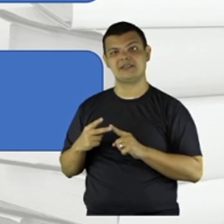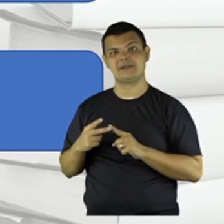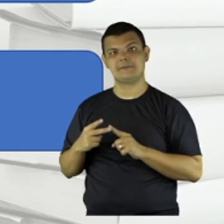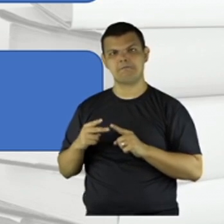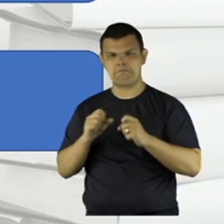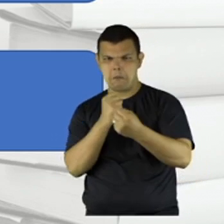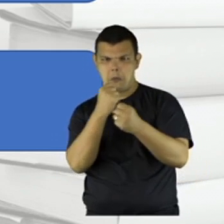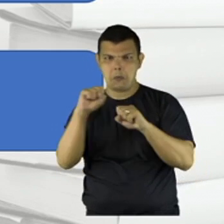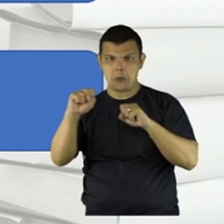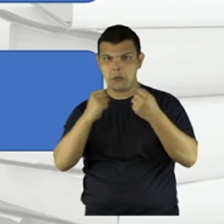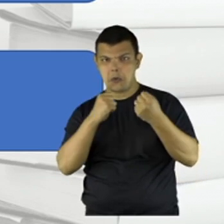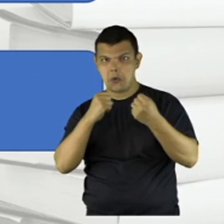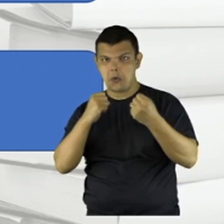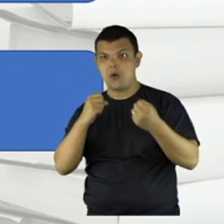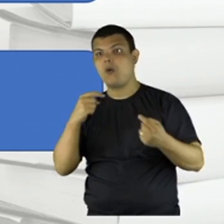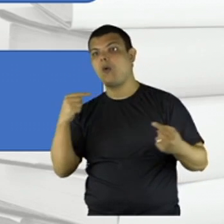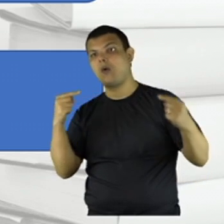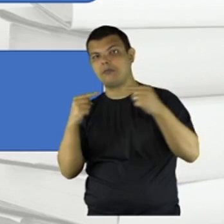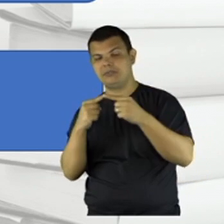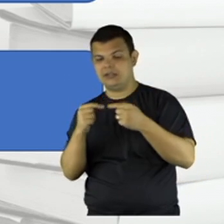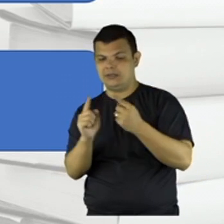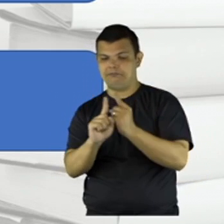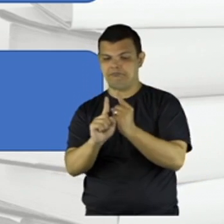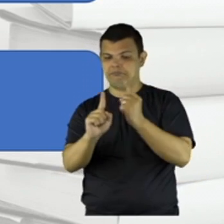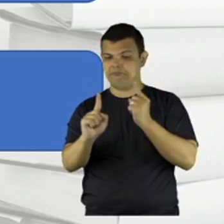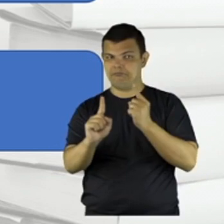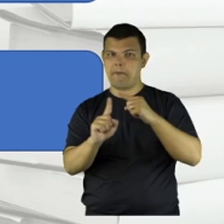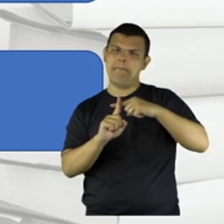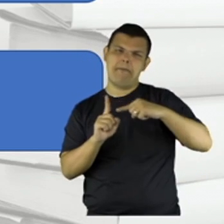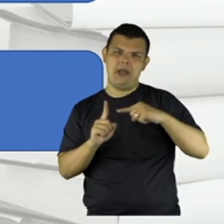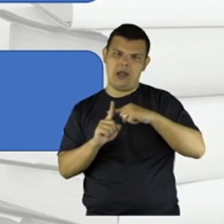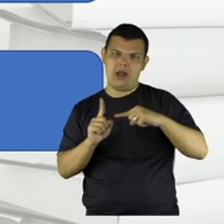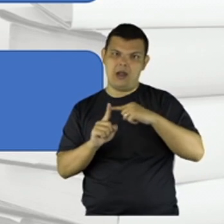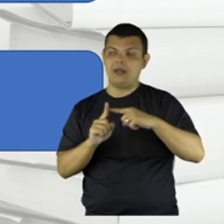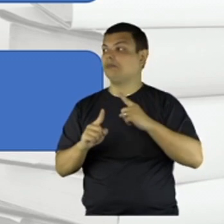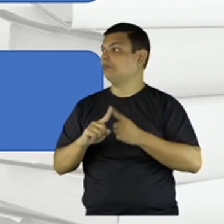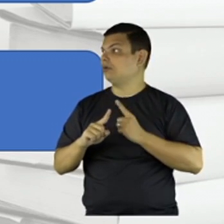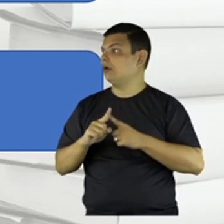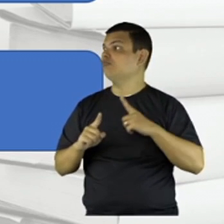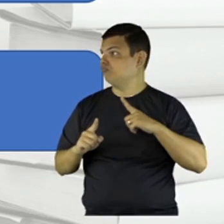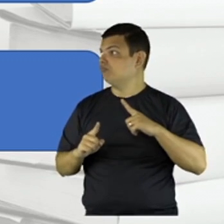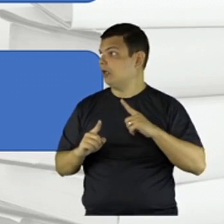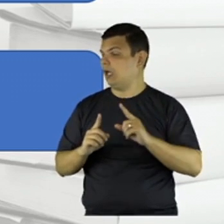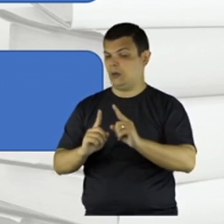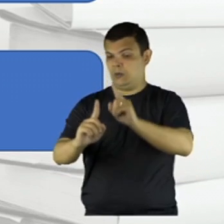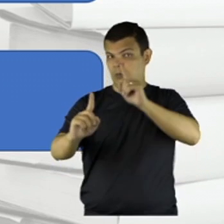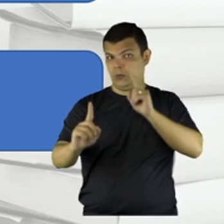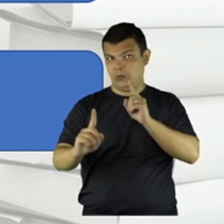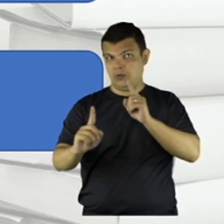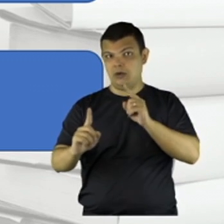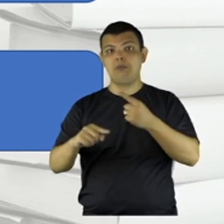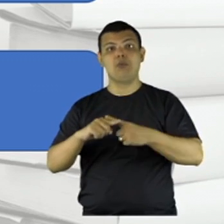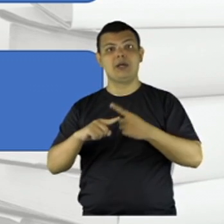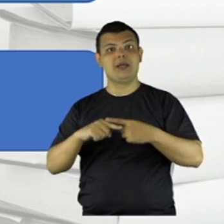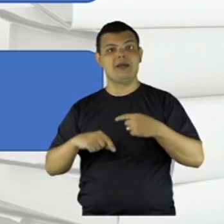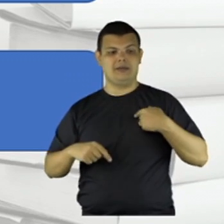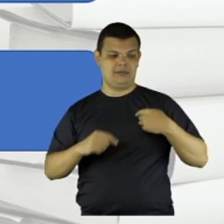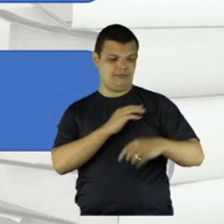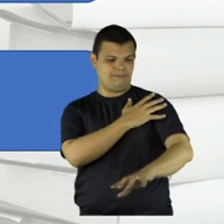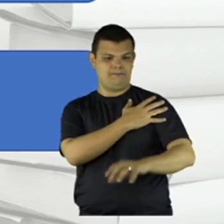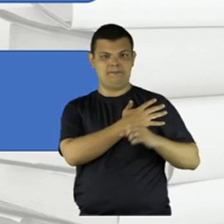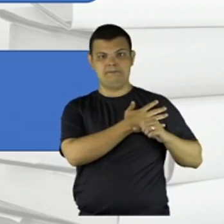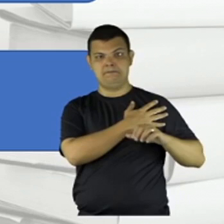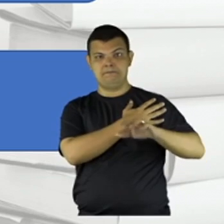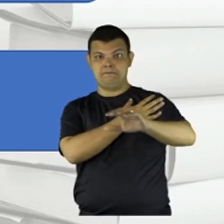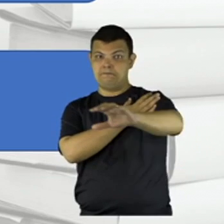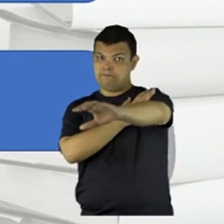se relacionam com as lutas de média distância, porque você tem um afastamento maior, já que você vai estender os seus membros,